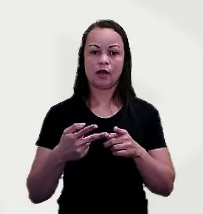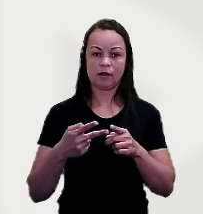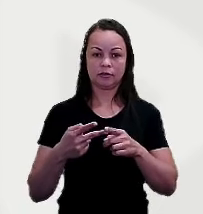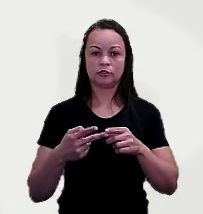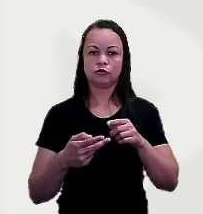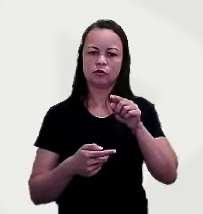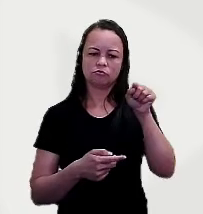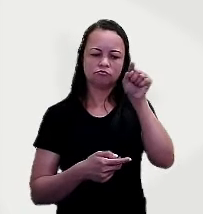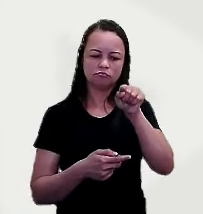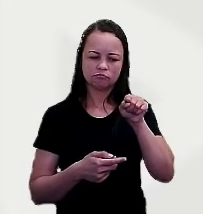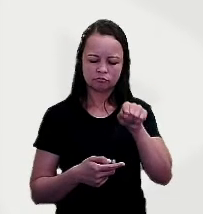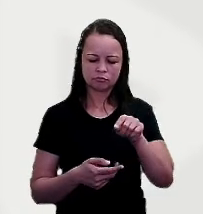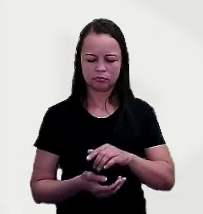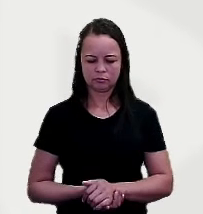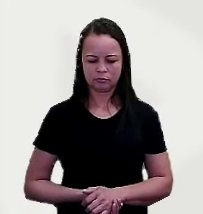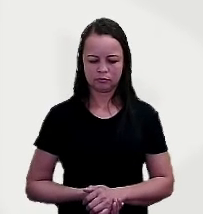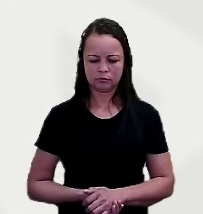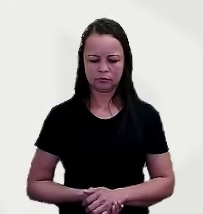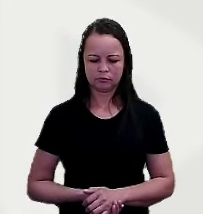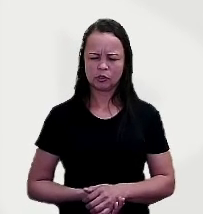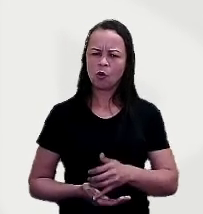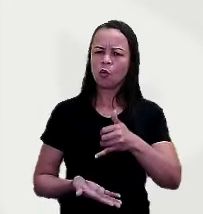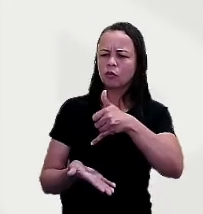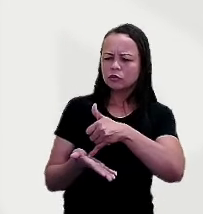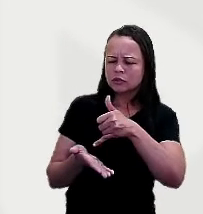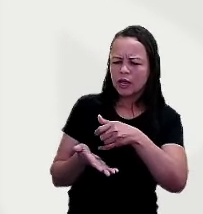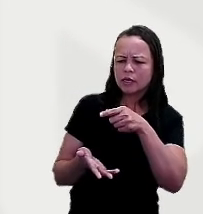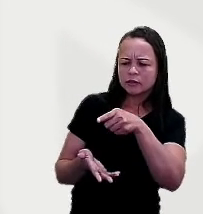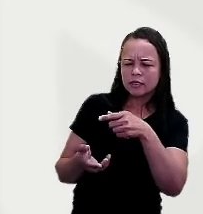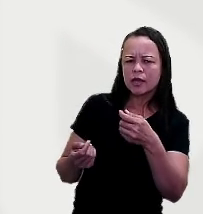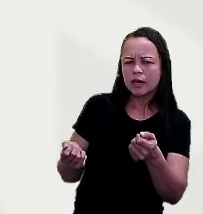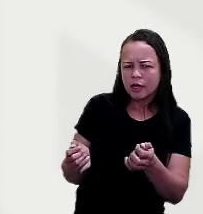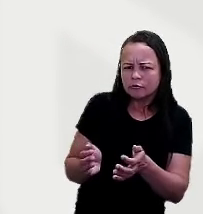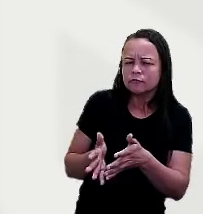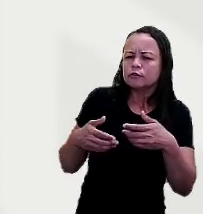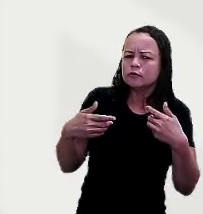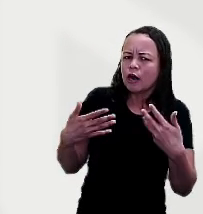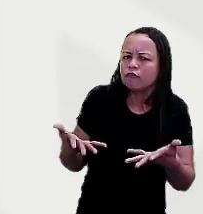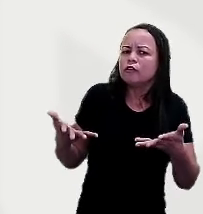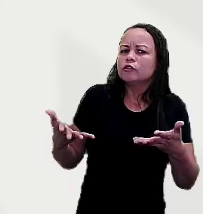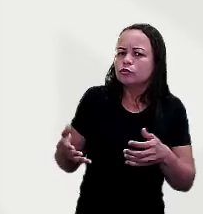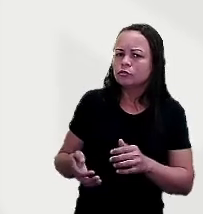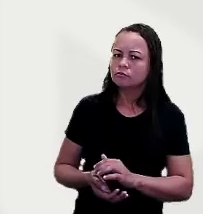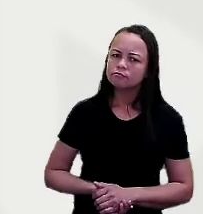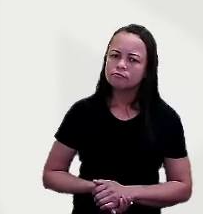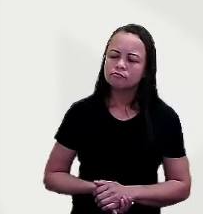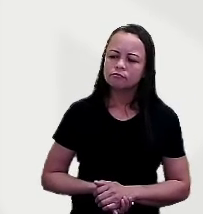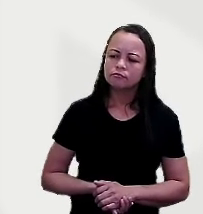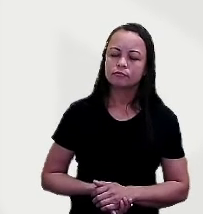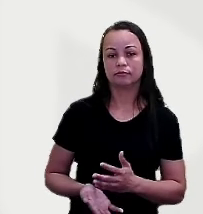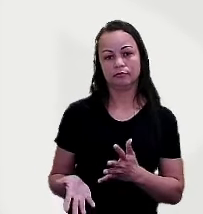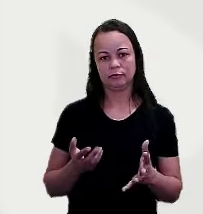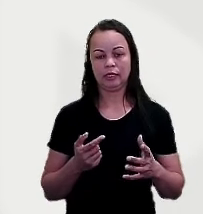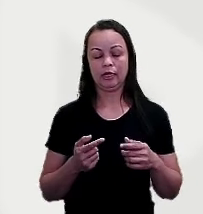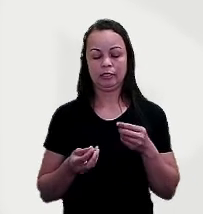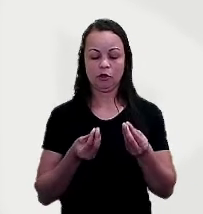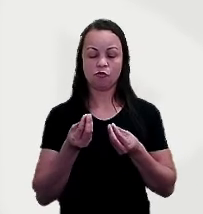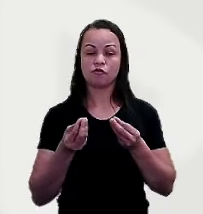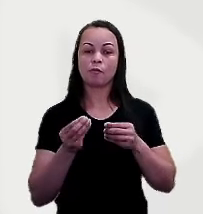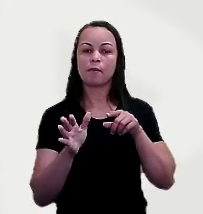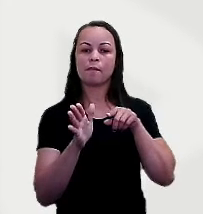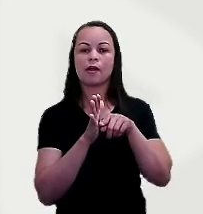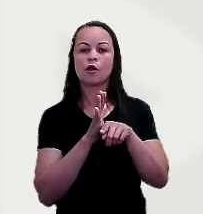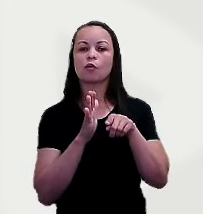o saci é travesso? Olha, eu mudei a forma de falar, então virou uma